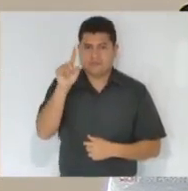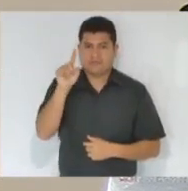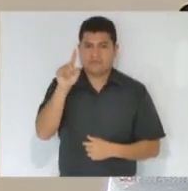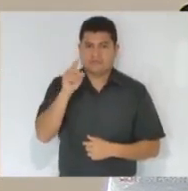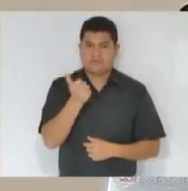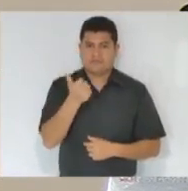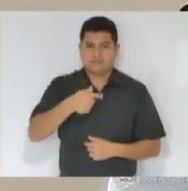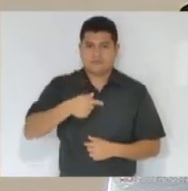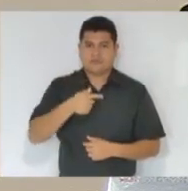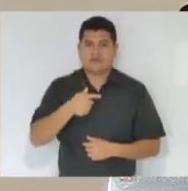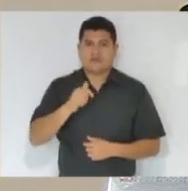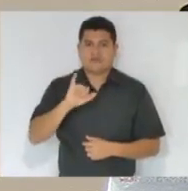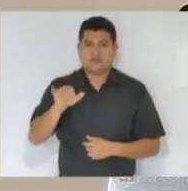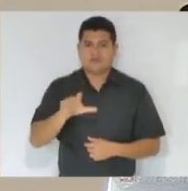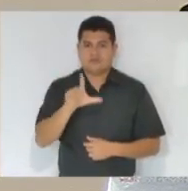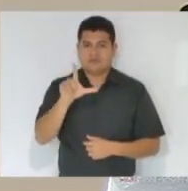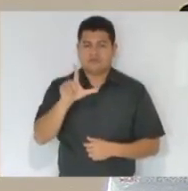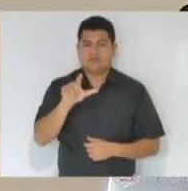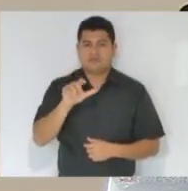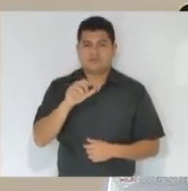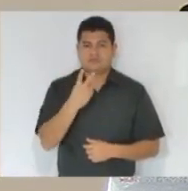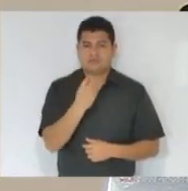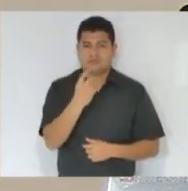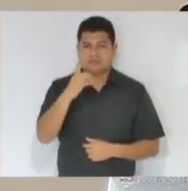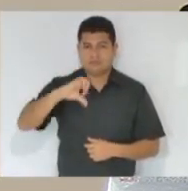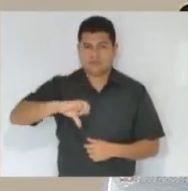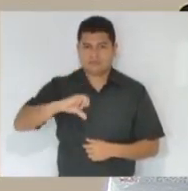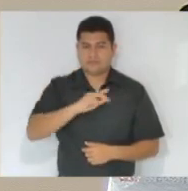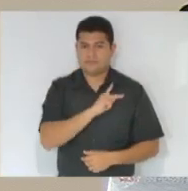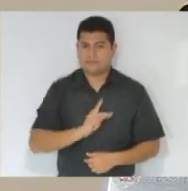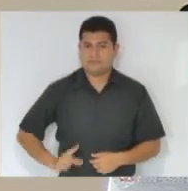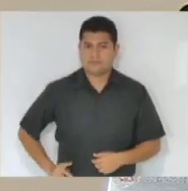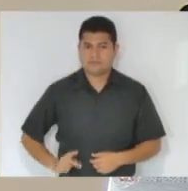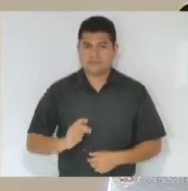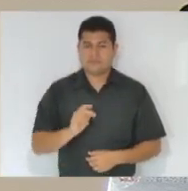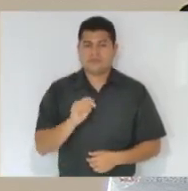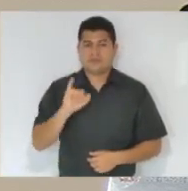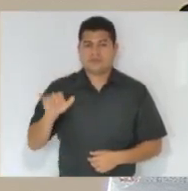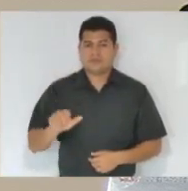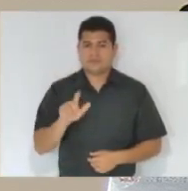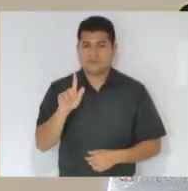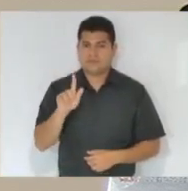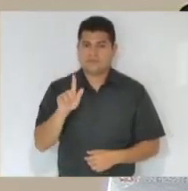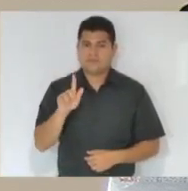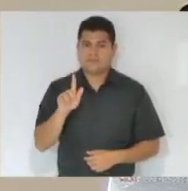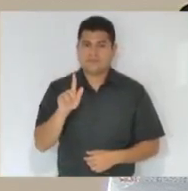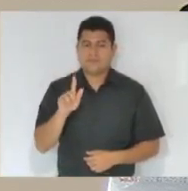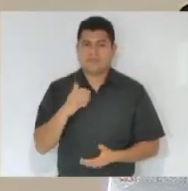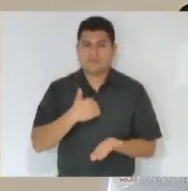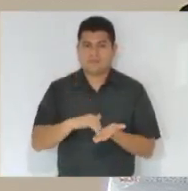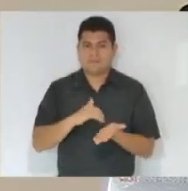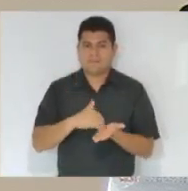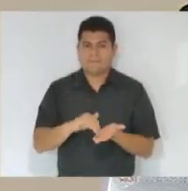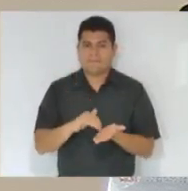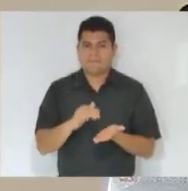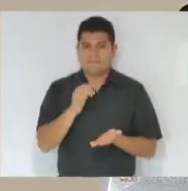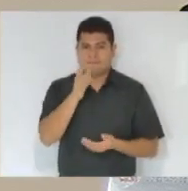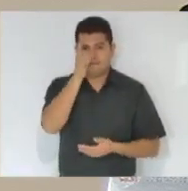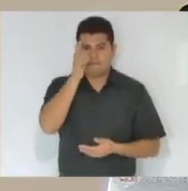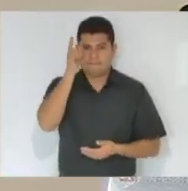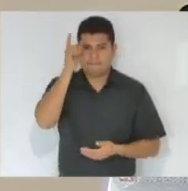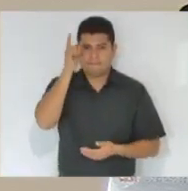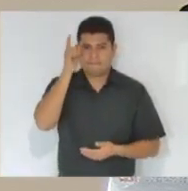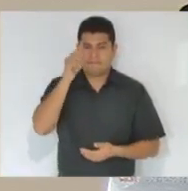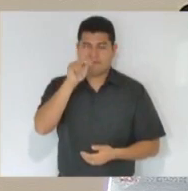em 17 de julho de 2019. Presidência, deputado Júlio Garcia. Secretarias, deputados Laércio